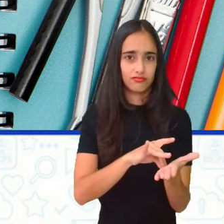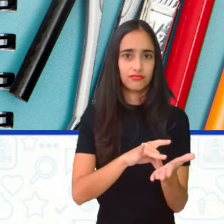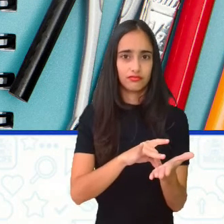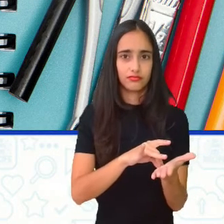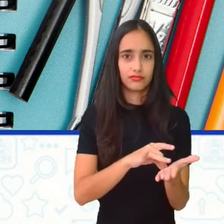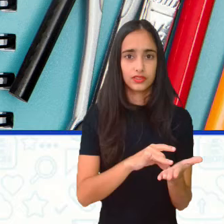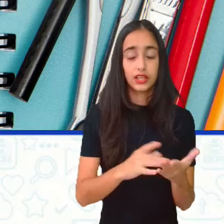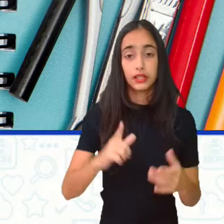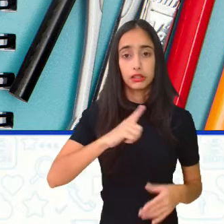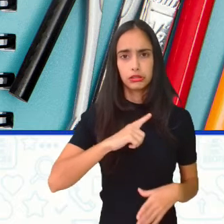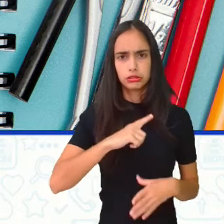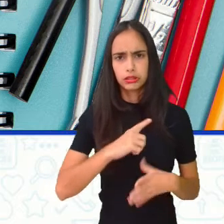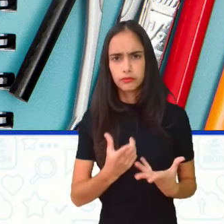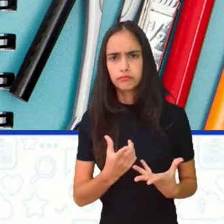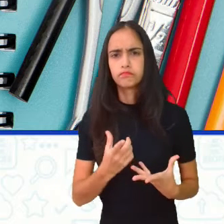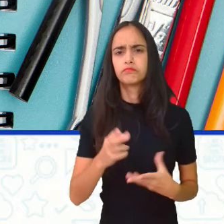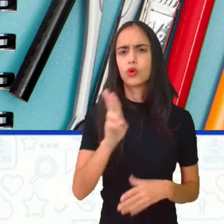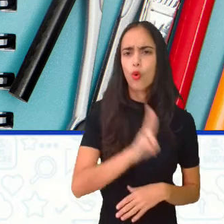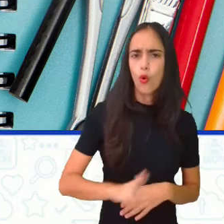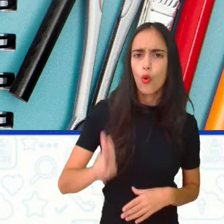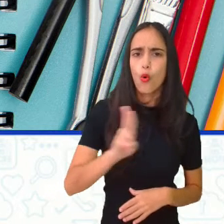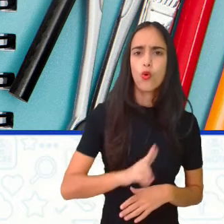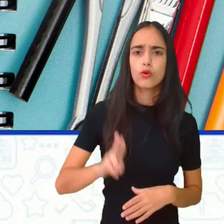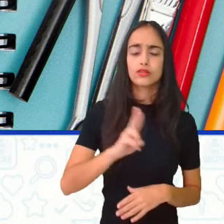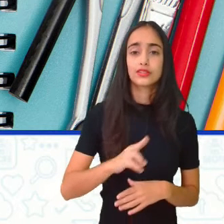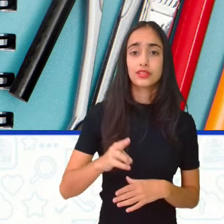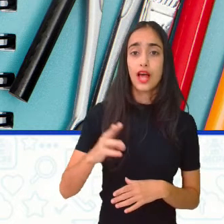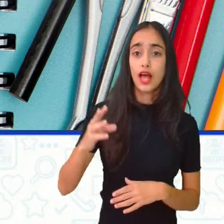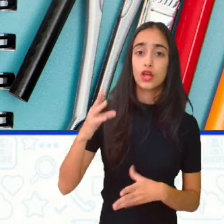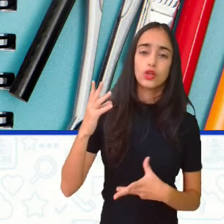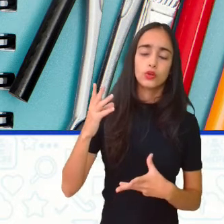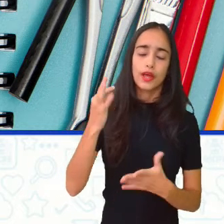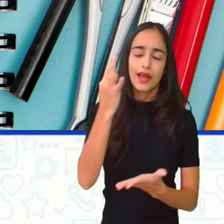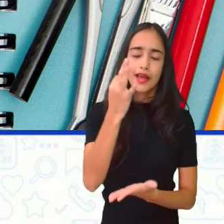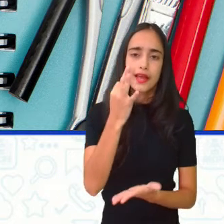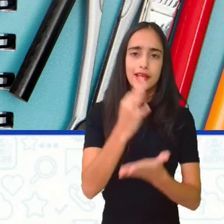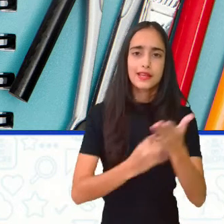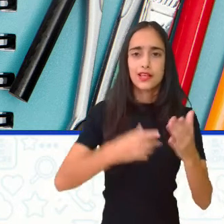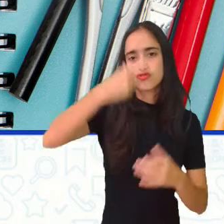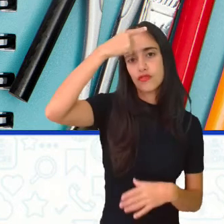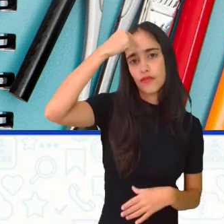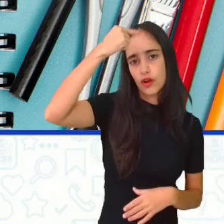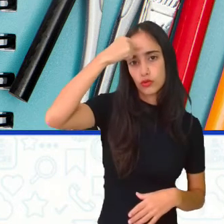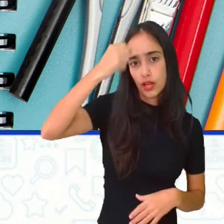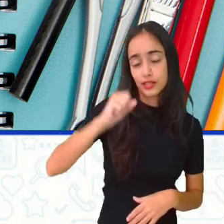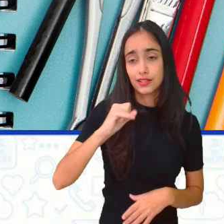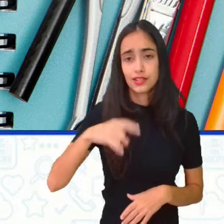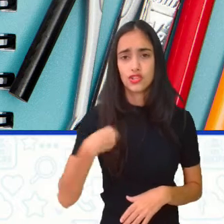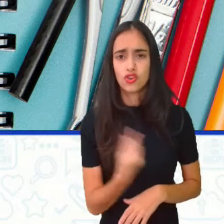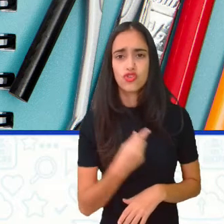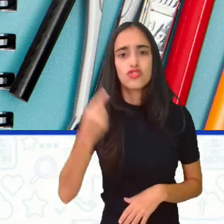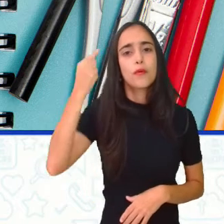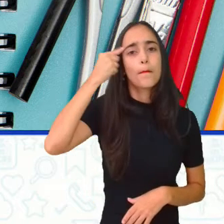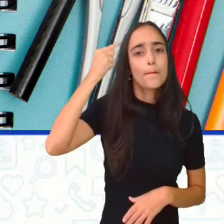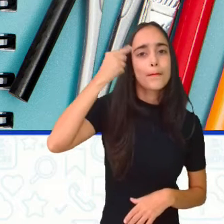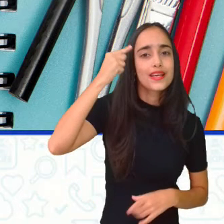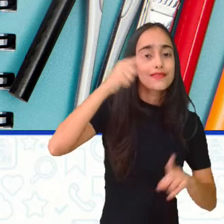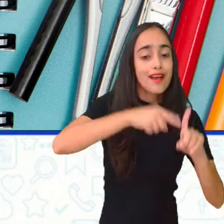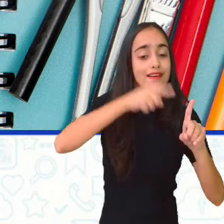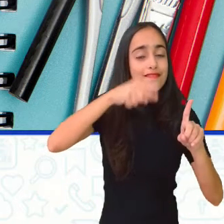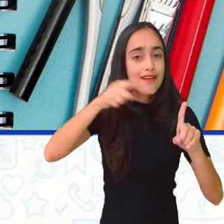fichamento e geralmente são utilizados em textos acadêmicos. Se a gente pensar num gráfico também, o gráfico tem muito essa função